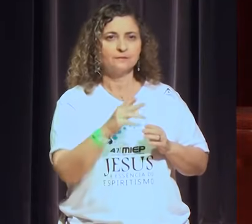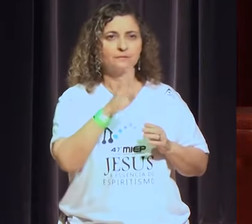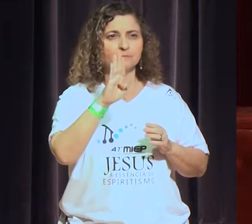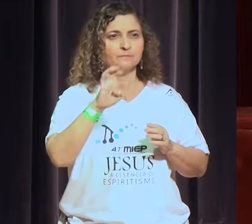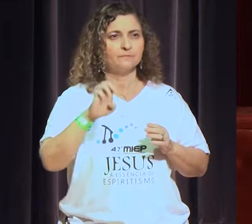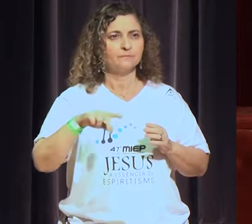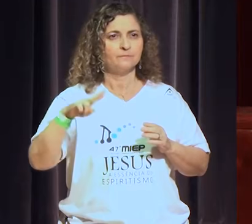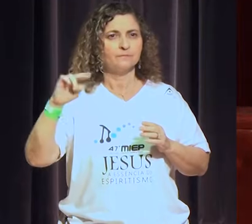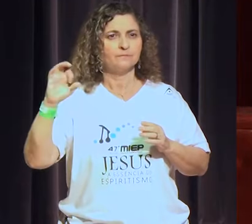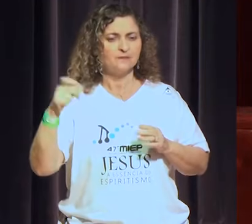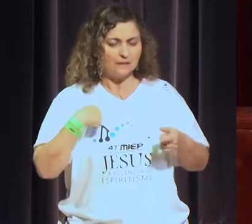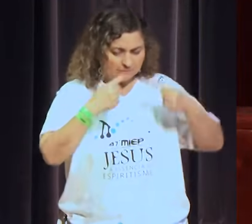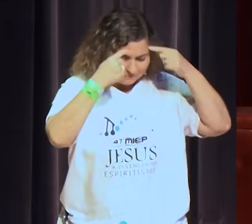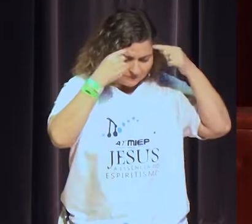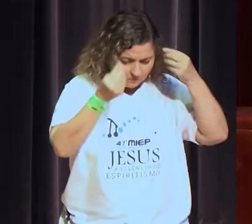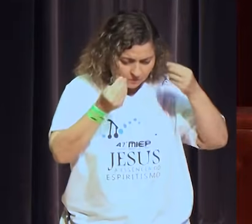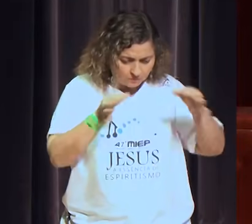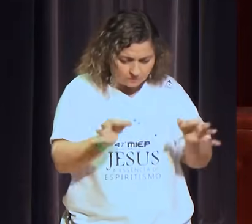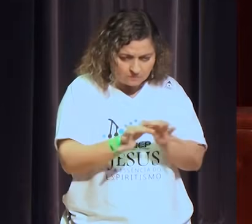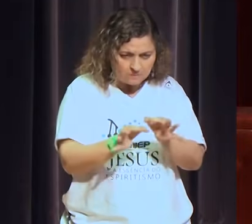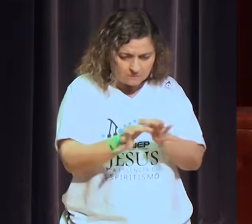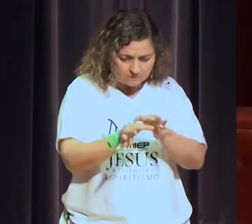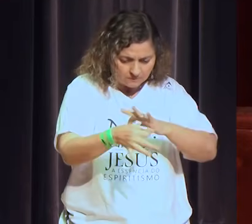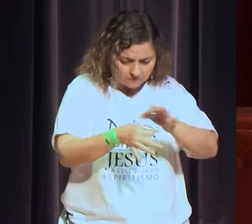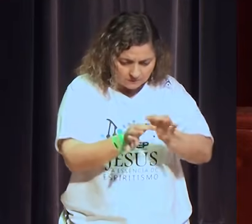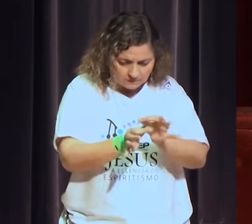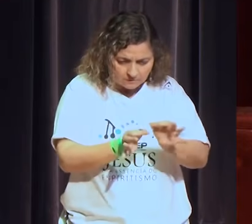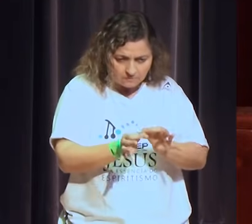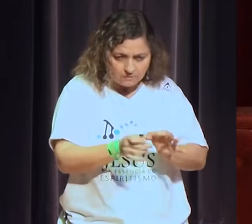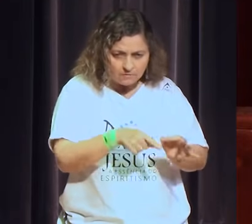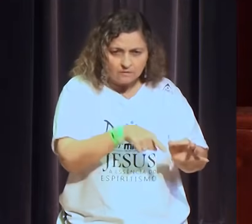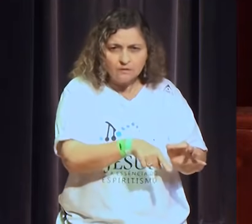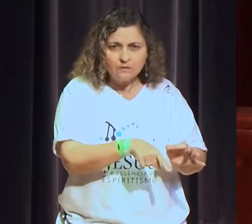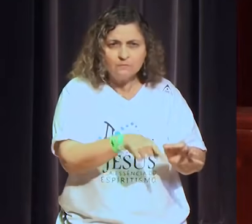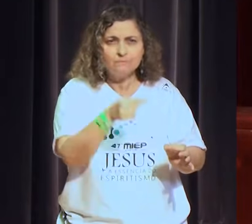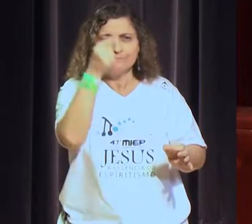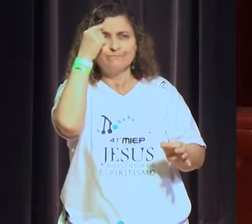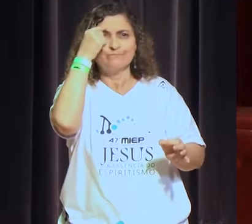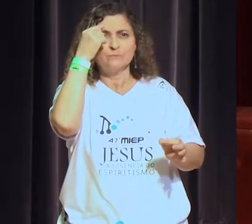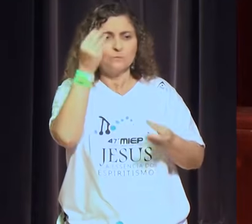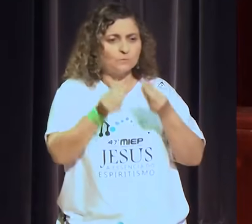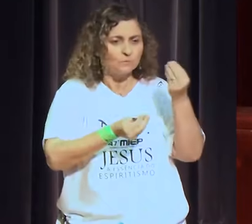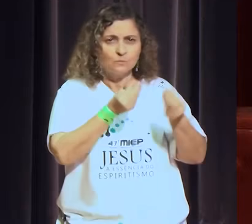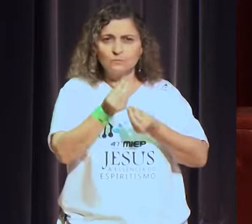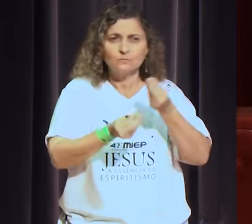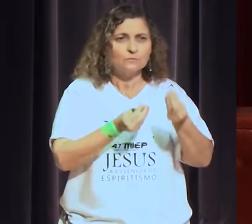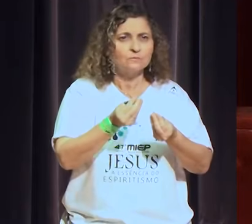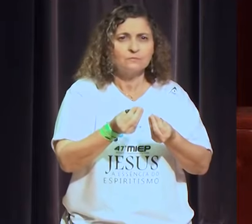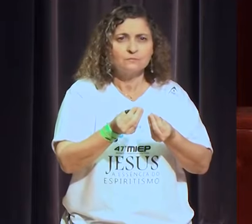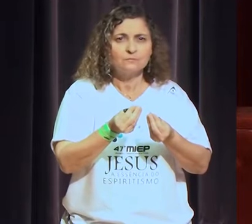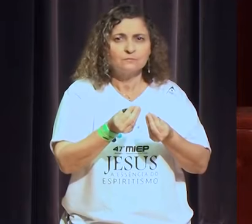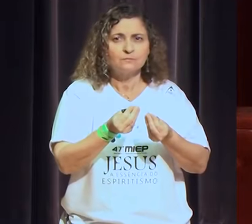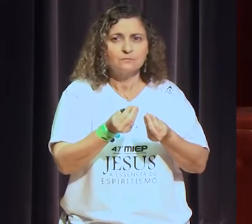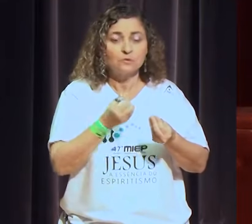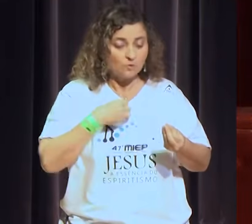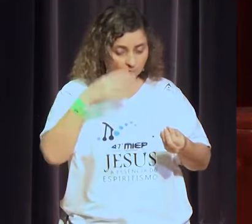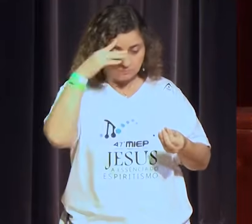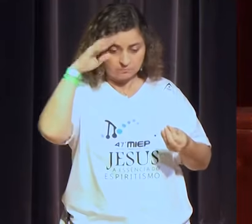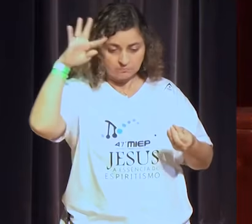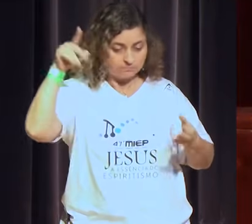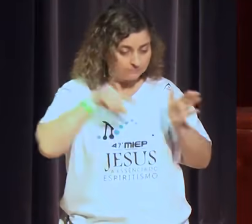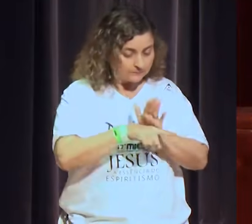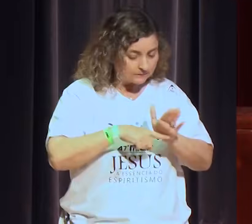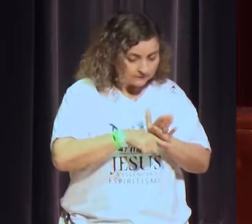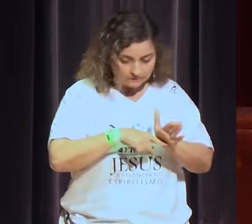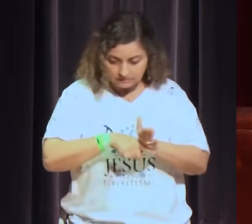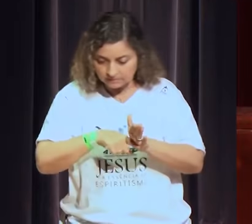se uniriam. Ele não imaginou uma estrutura, um hexágono. Ele não imaginou isso. Então,